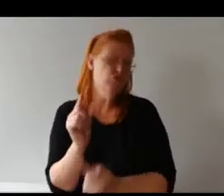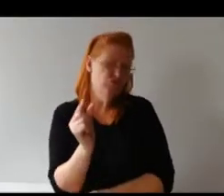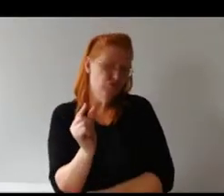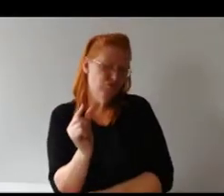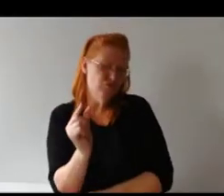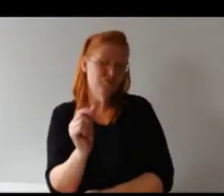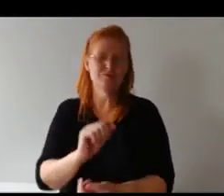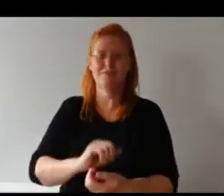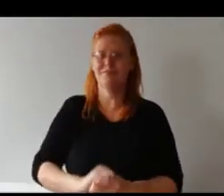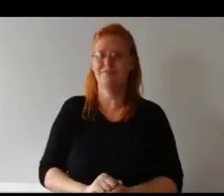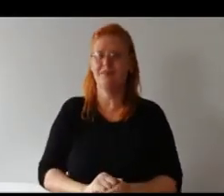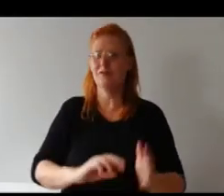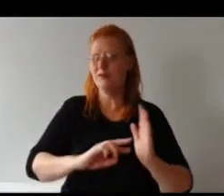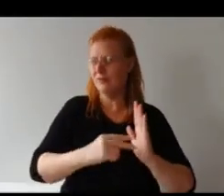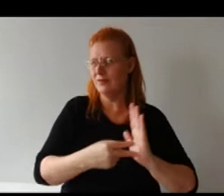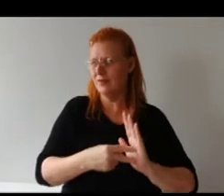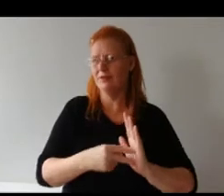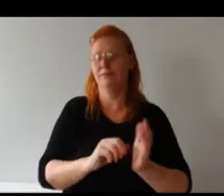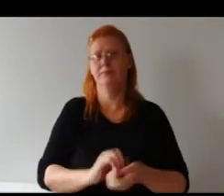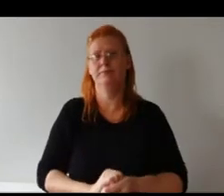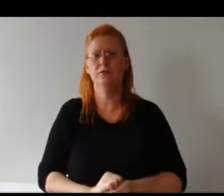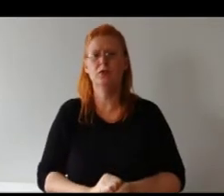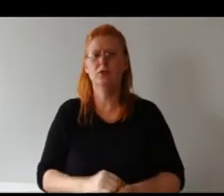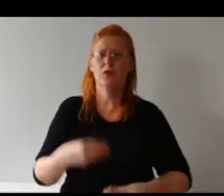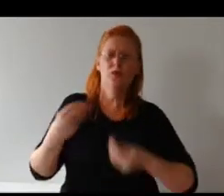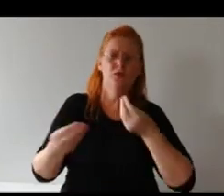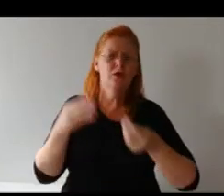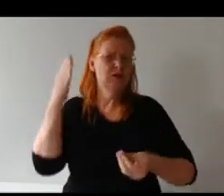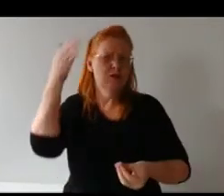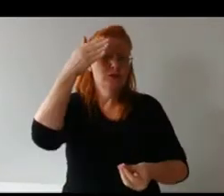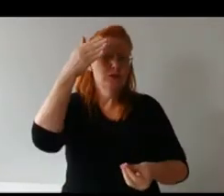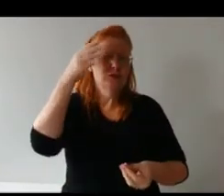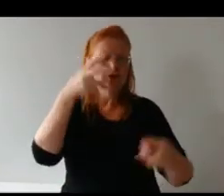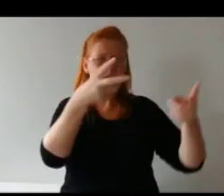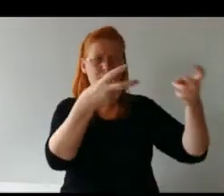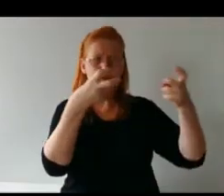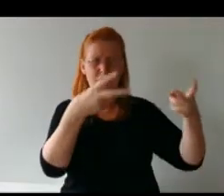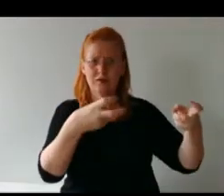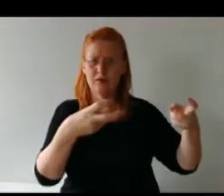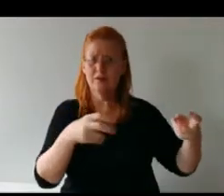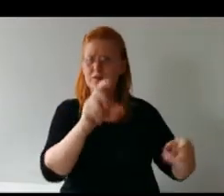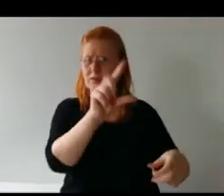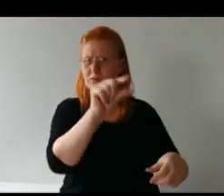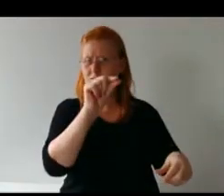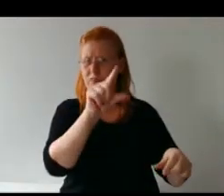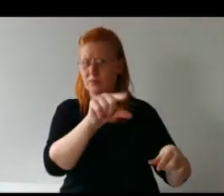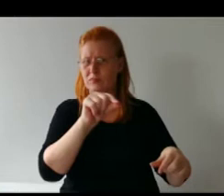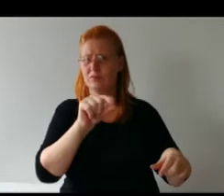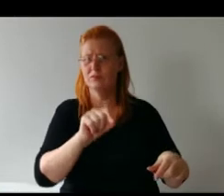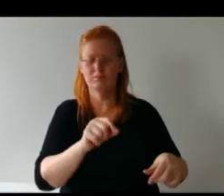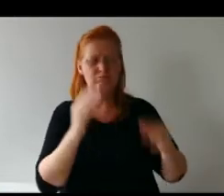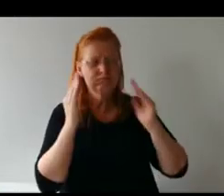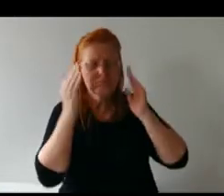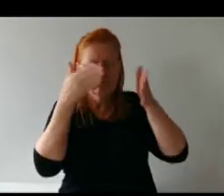Onde eu vou falar um pouquinho só do significado dessas obras. O que levou Deleuze a escolher esse tema,